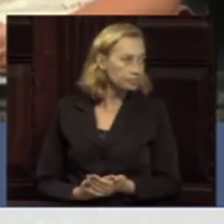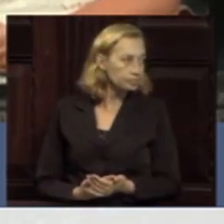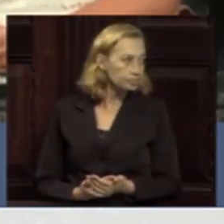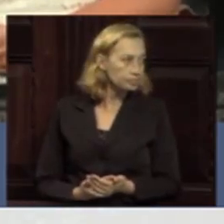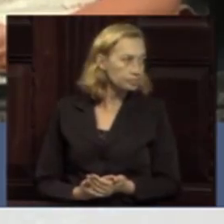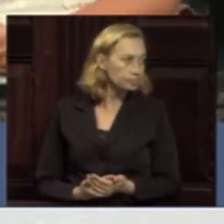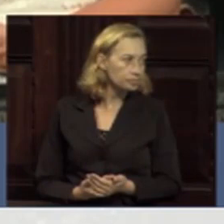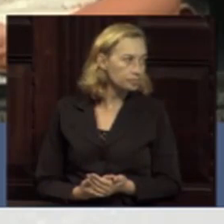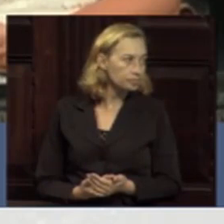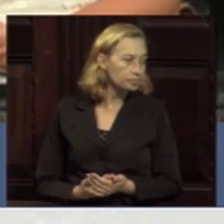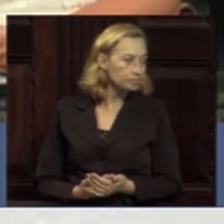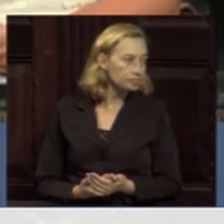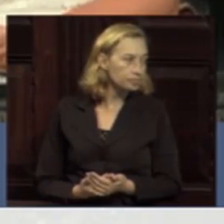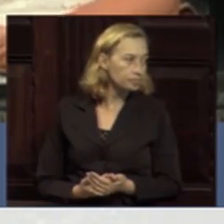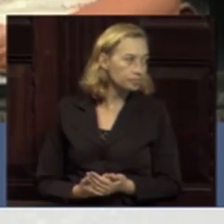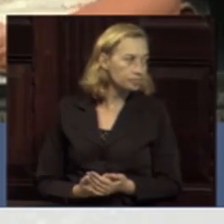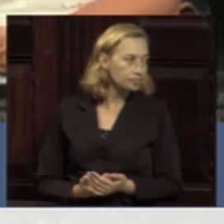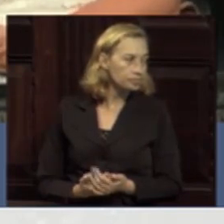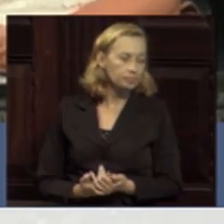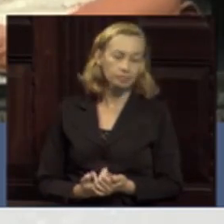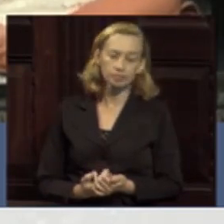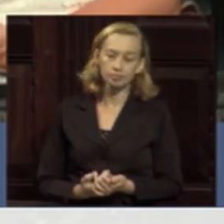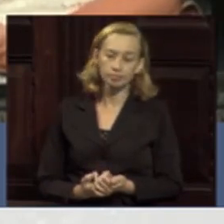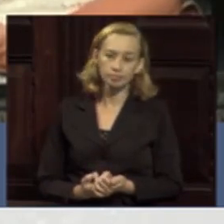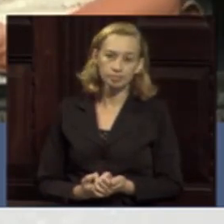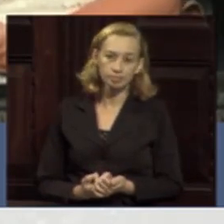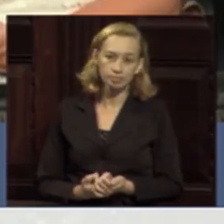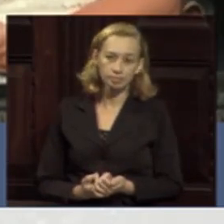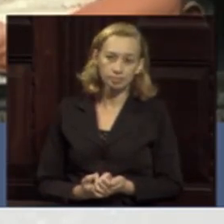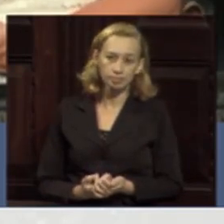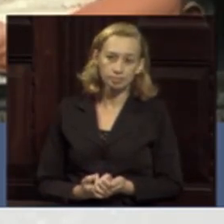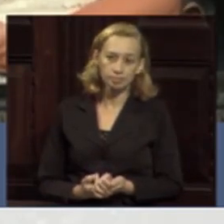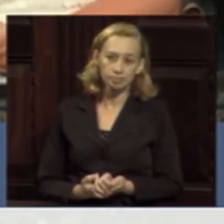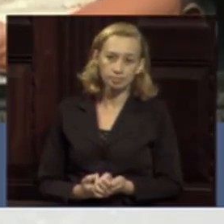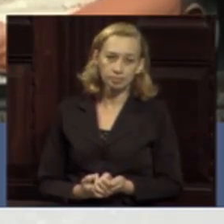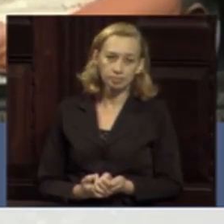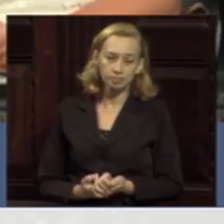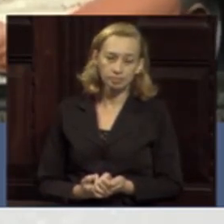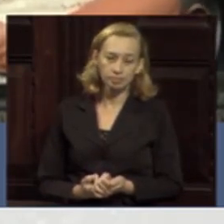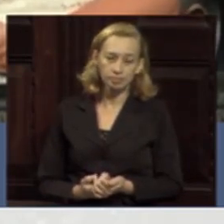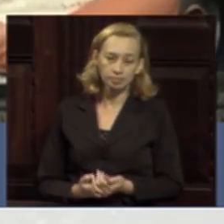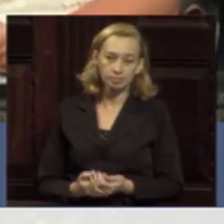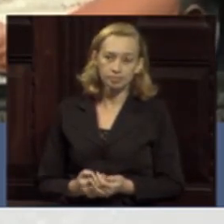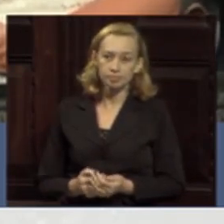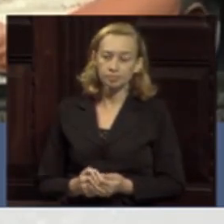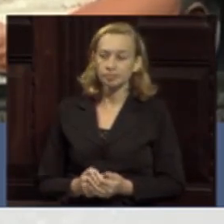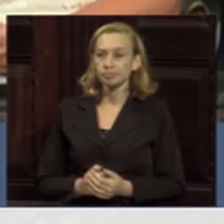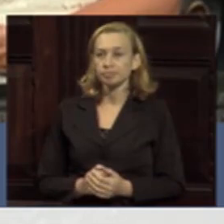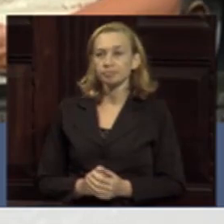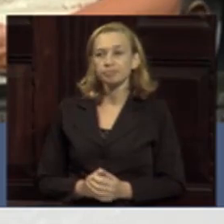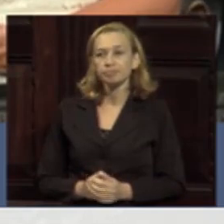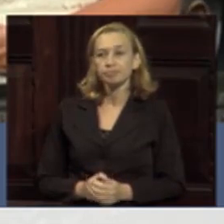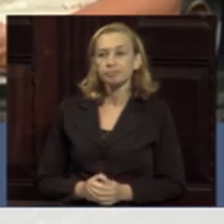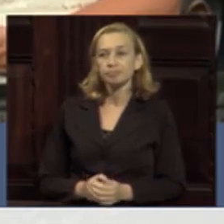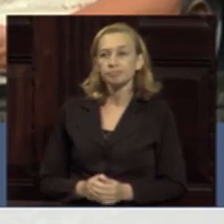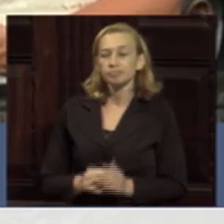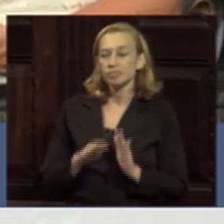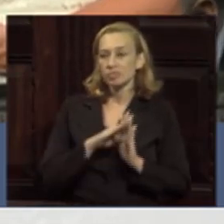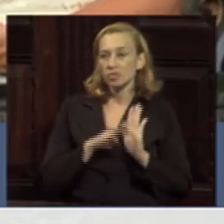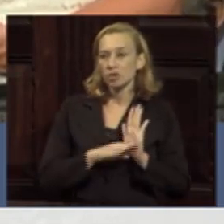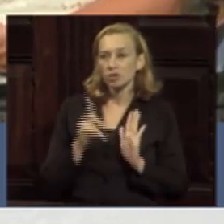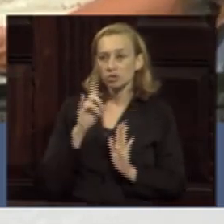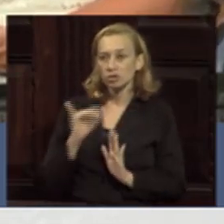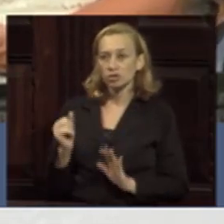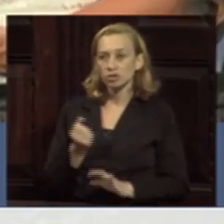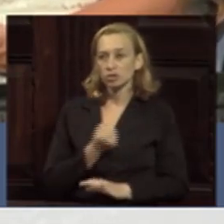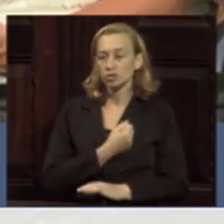47, parágrafo 3º, inciso 3º, parágrafo 1º do regimento interno, que seja incluído na ordem do dia projeto de lei